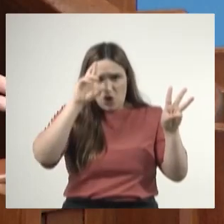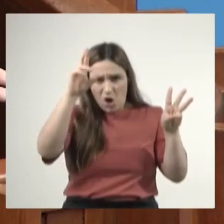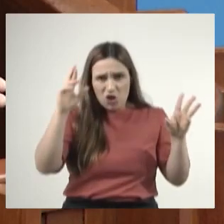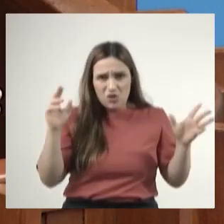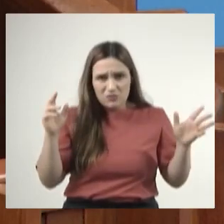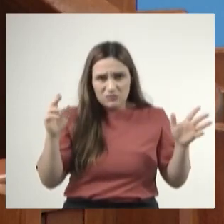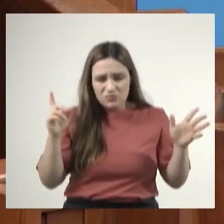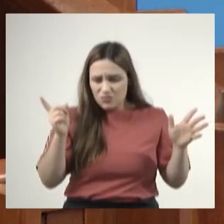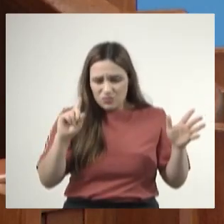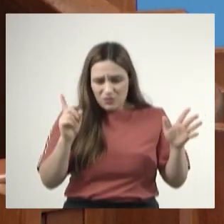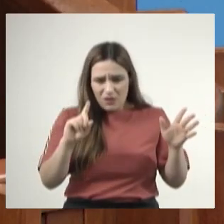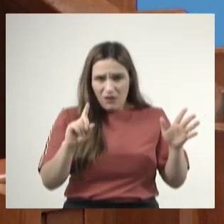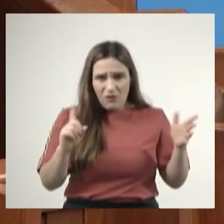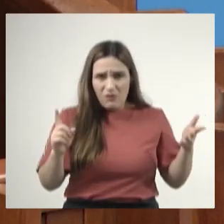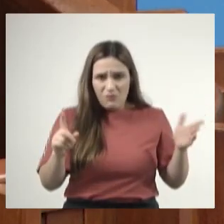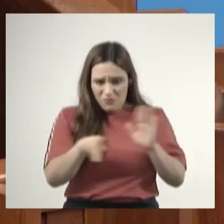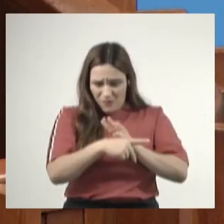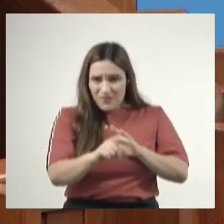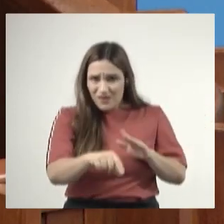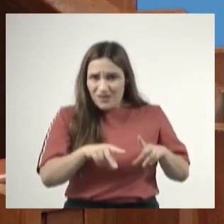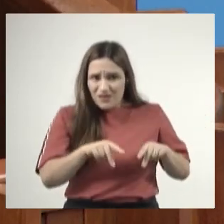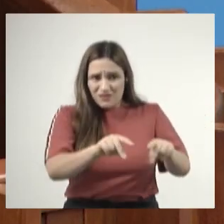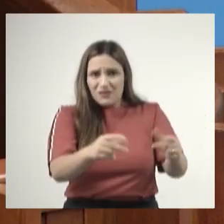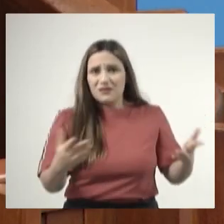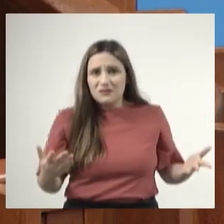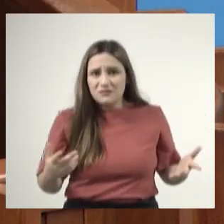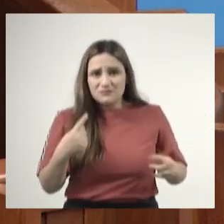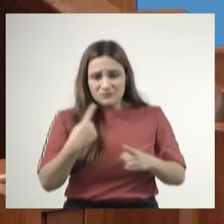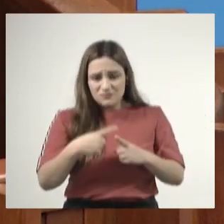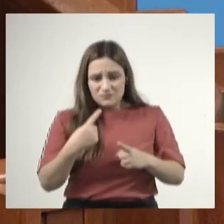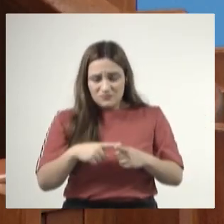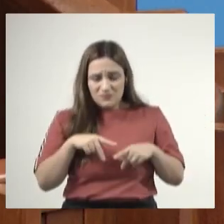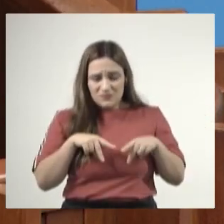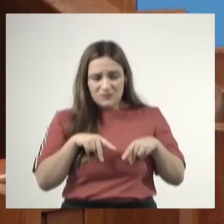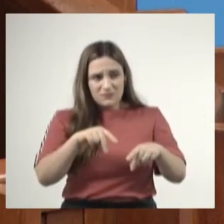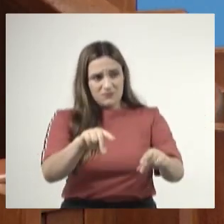foi proprietário, porque até